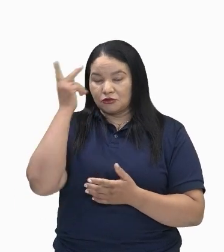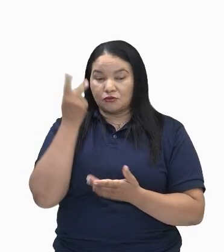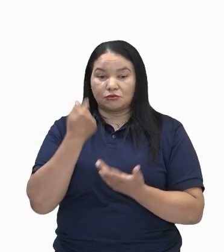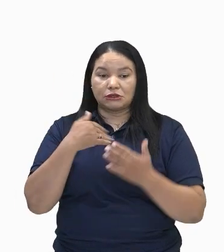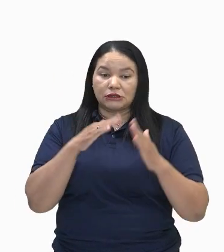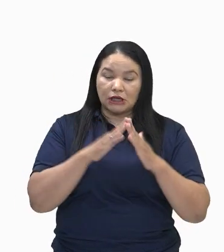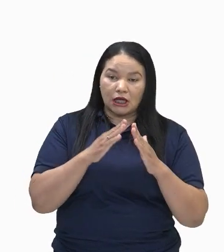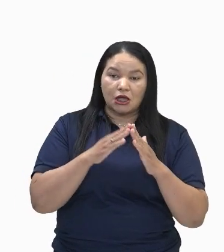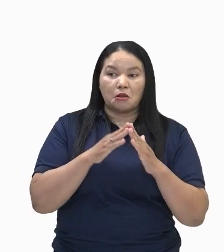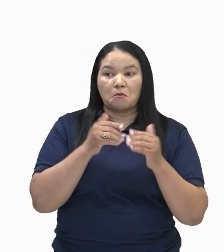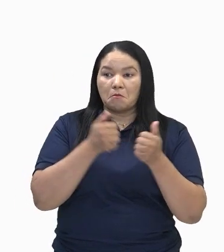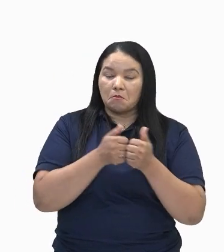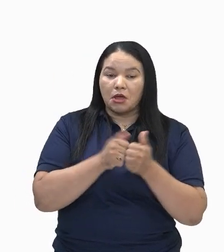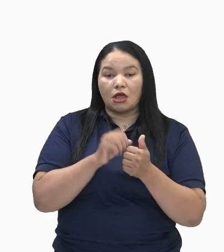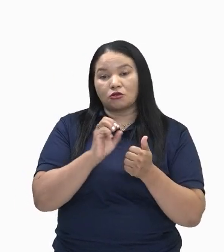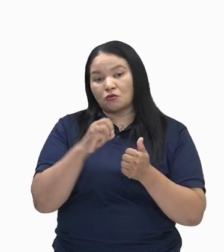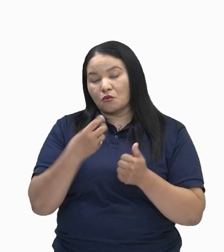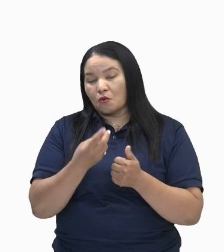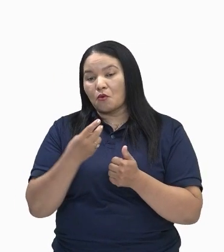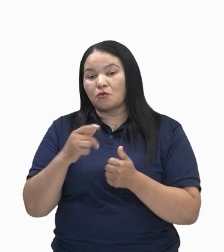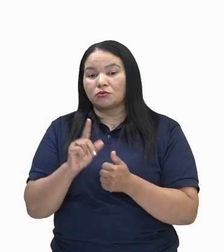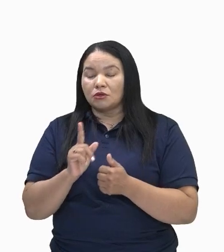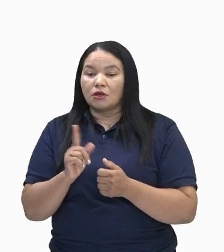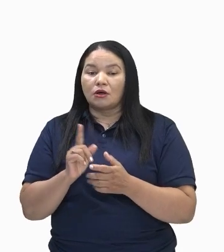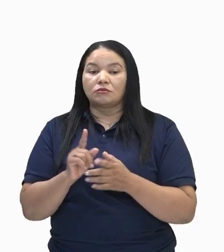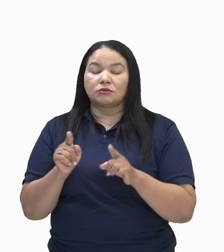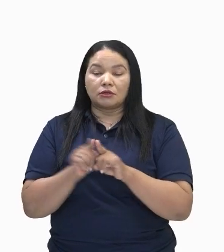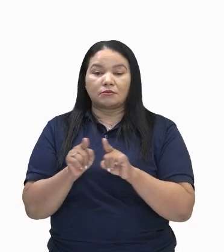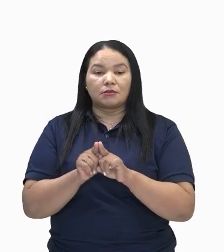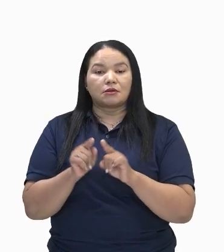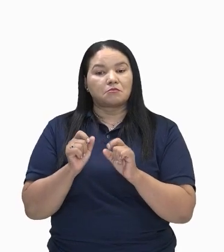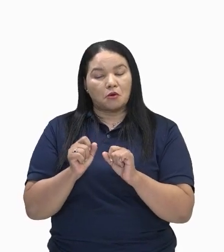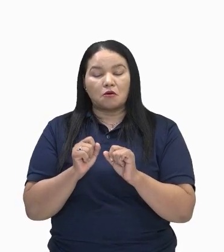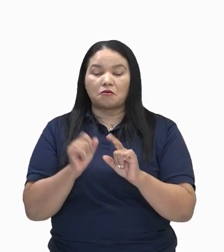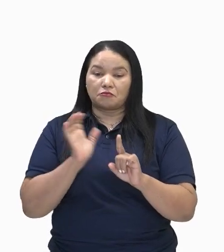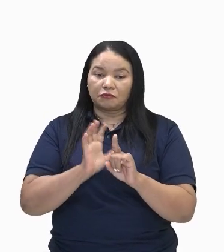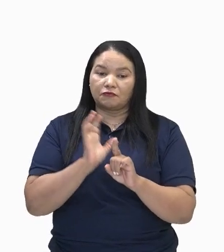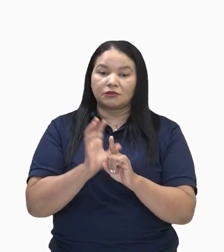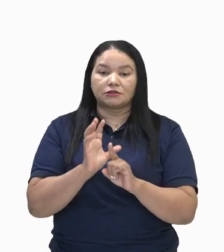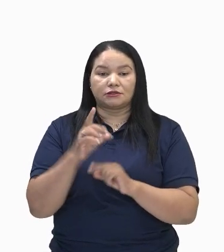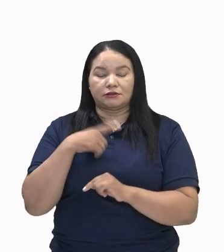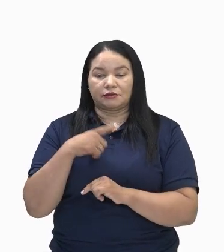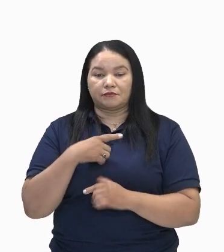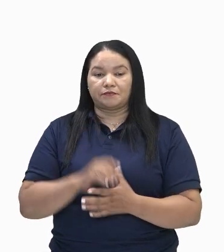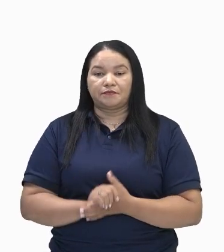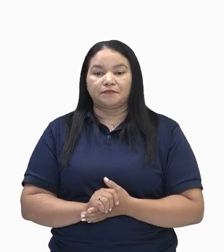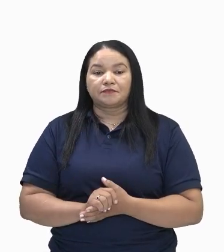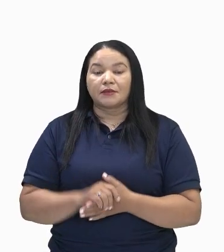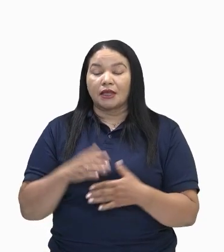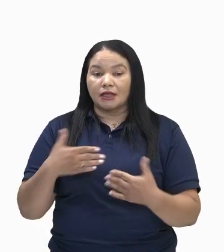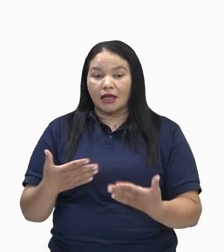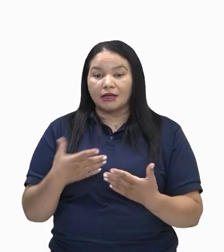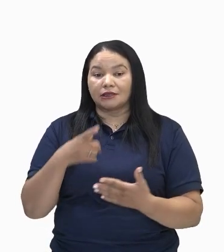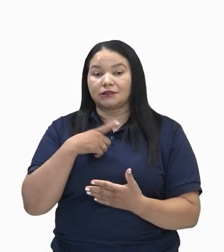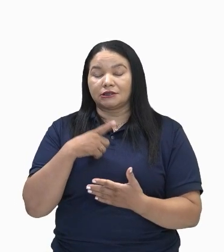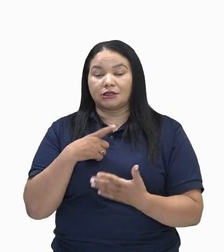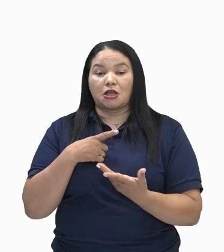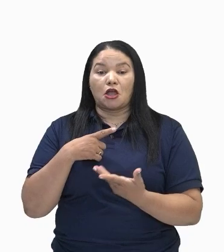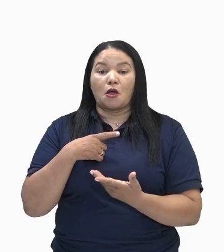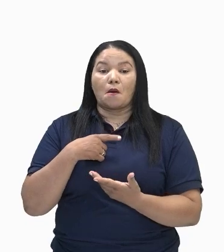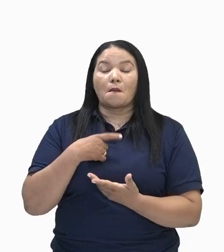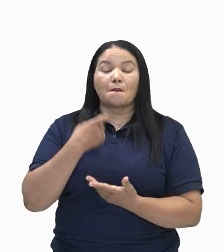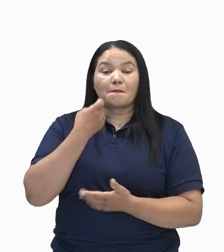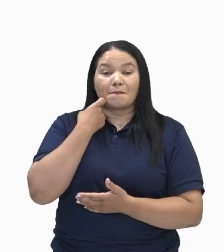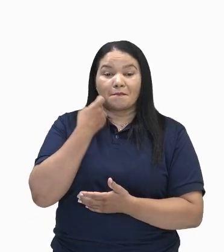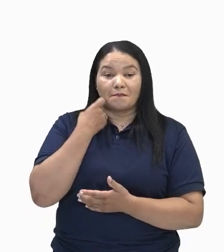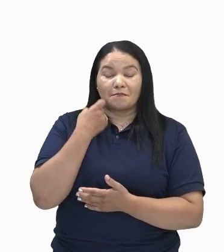não perto de áreas banhadas por oceano são influenciadas por isso, ok? E aí, incluso peixes que vão